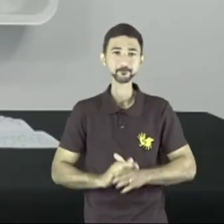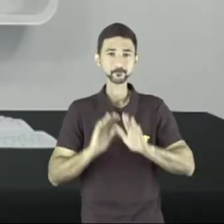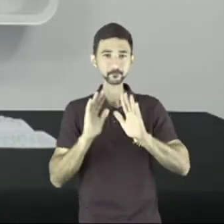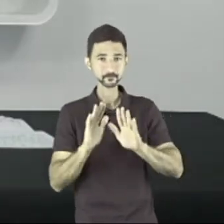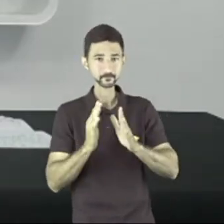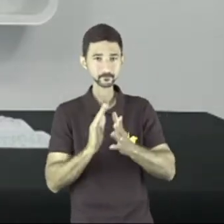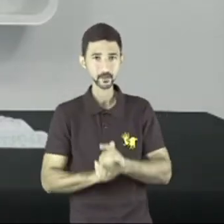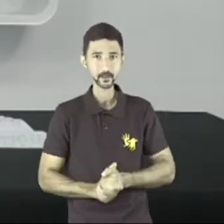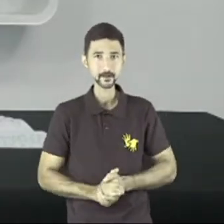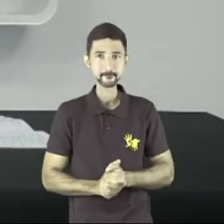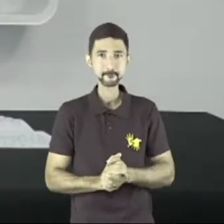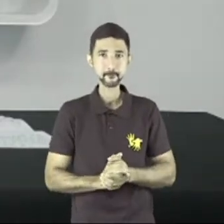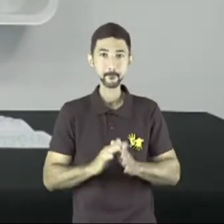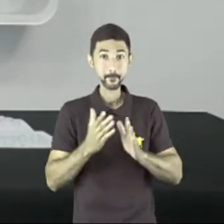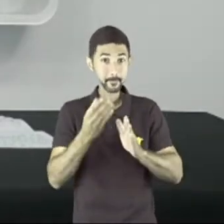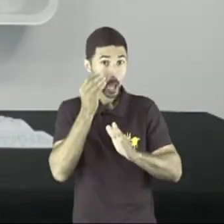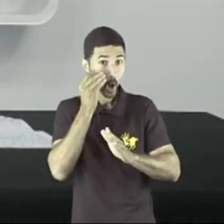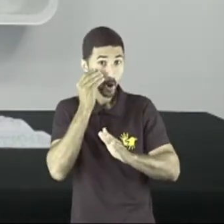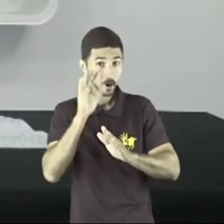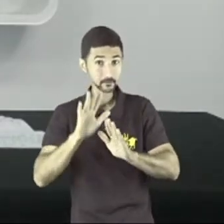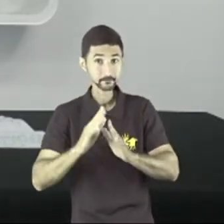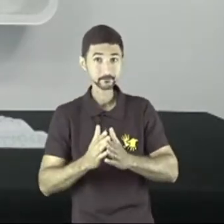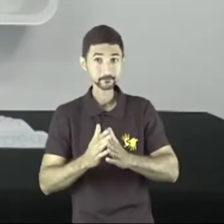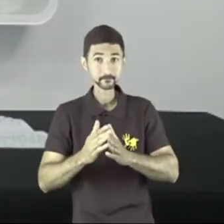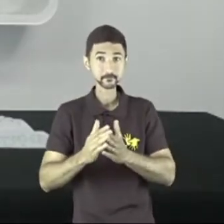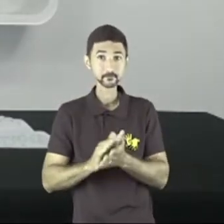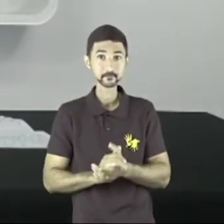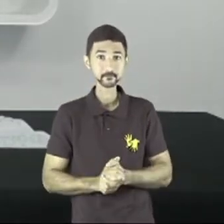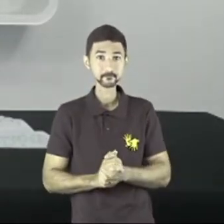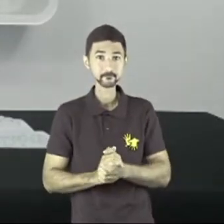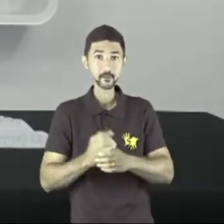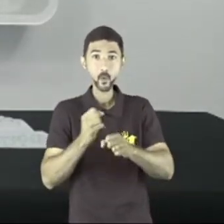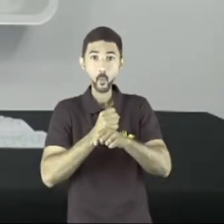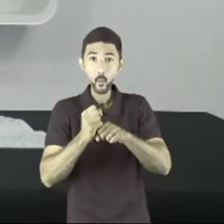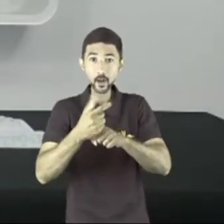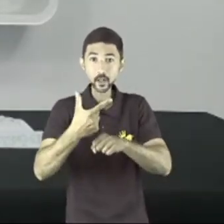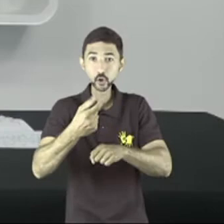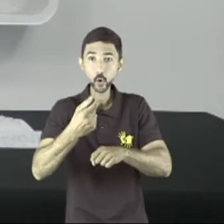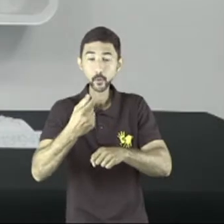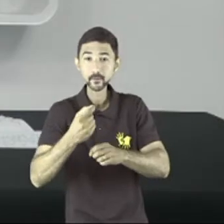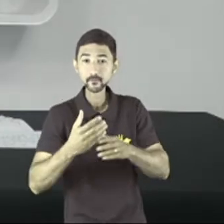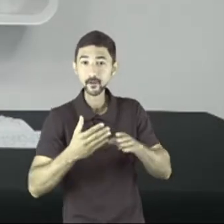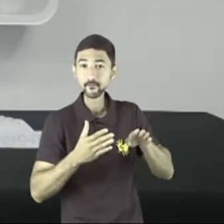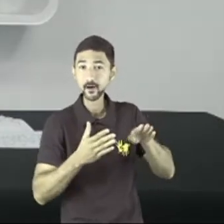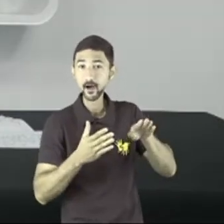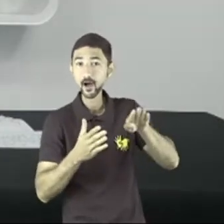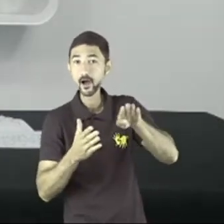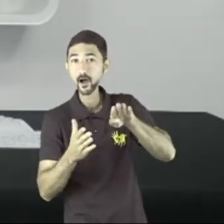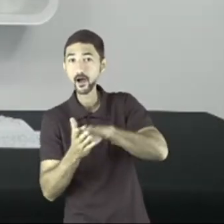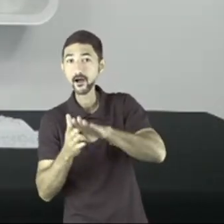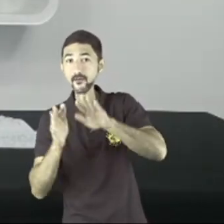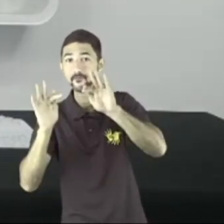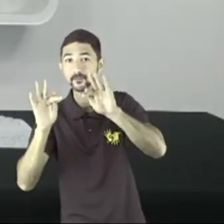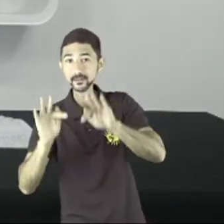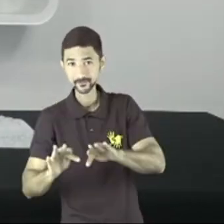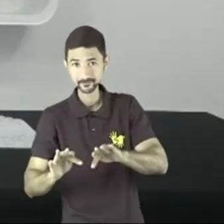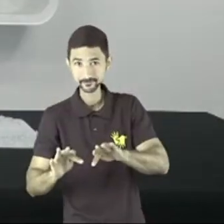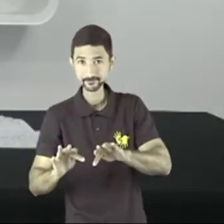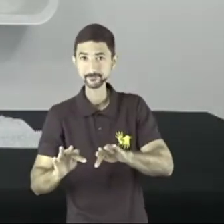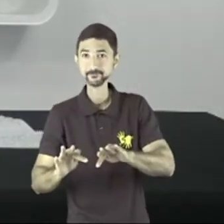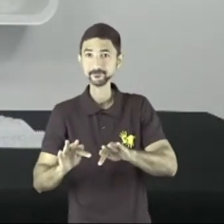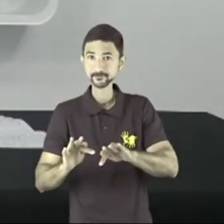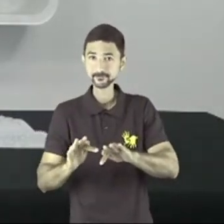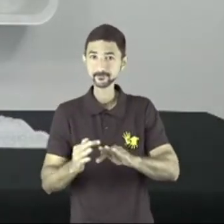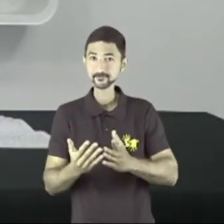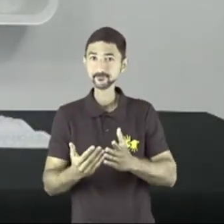crianças. Se liguem. Sabiam que o ano de 2020 está, chegando ao final? Nós